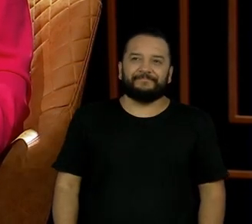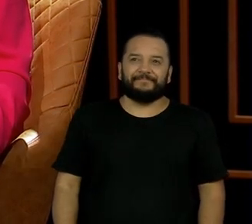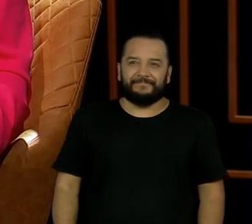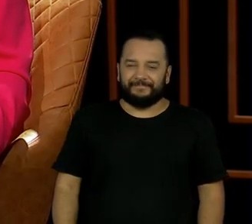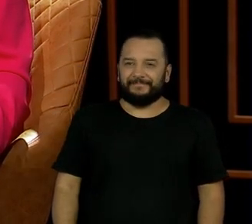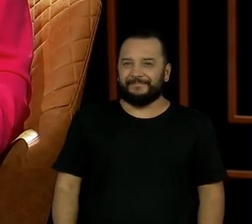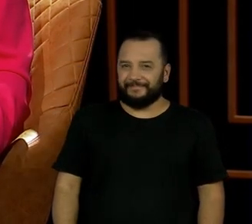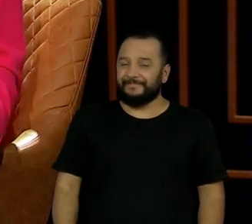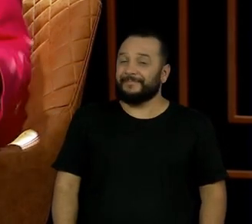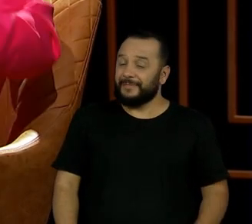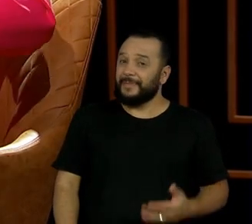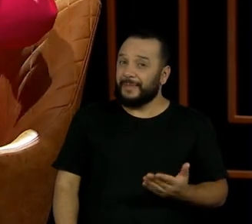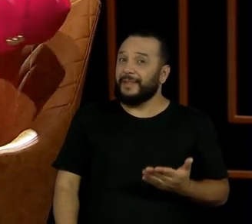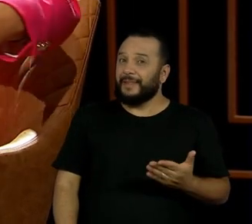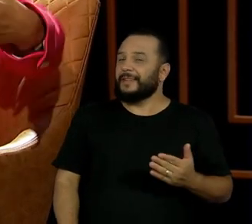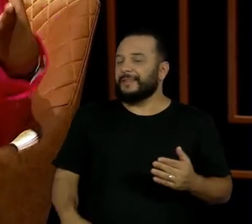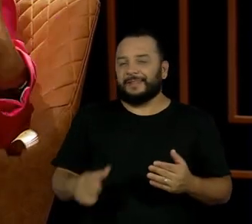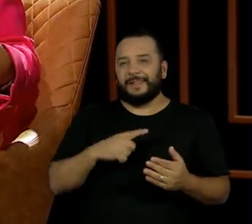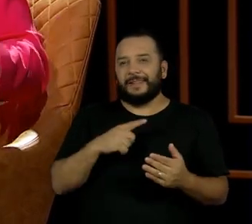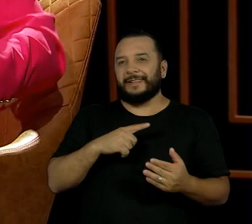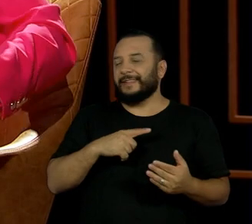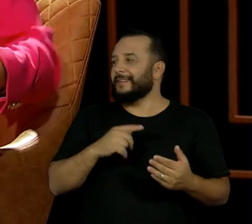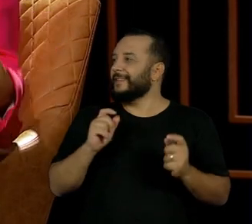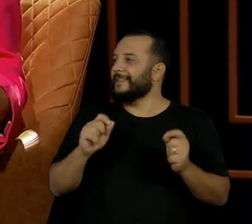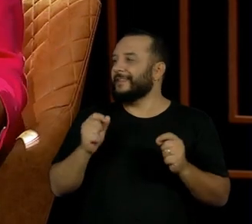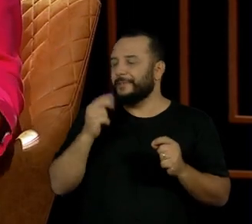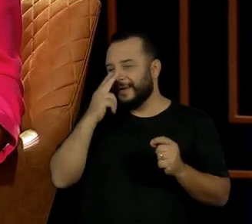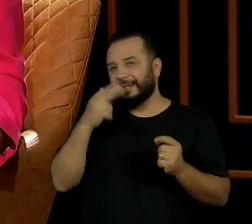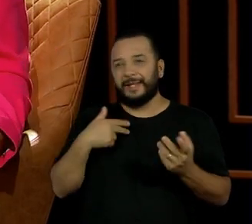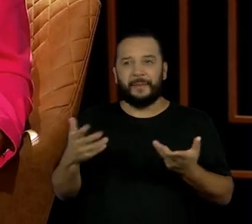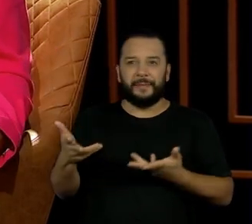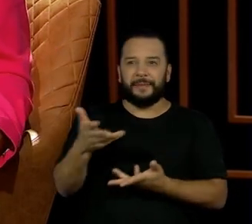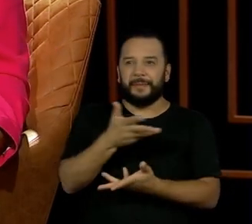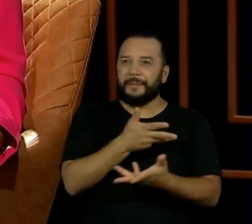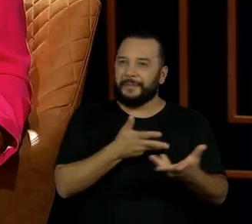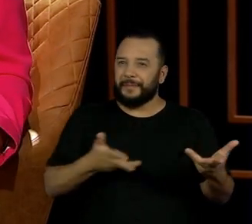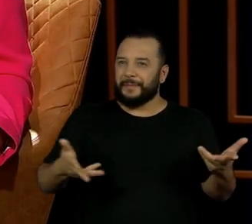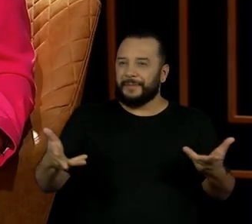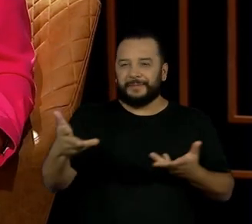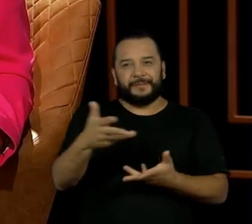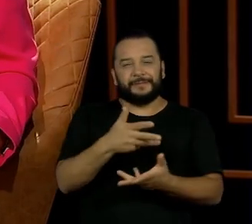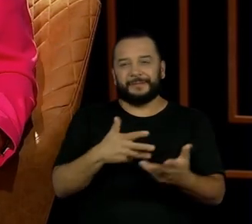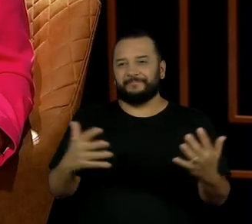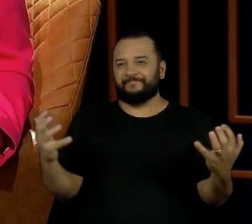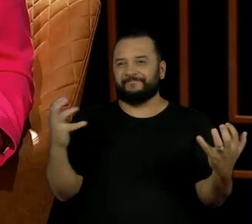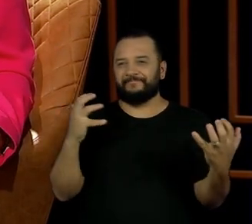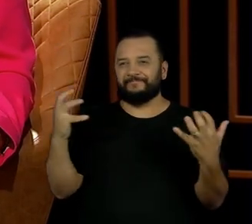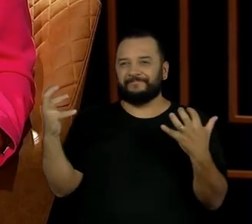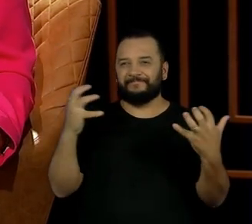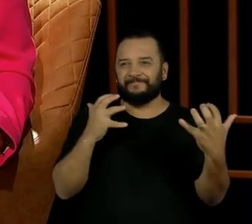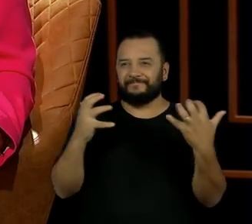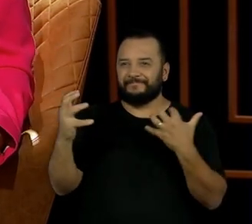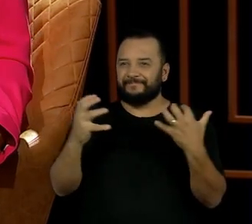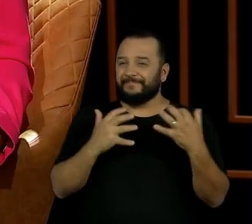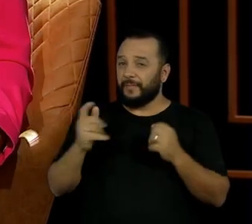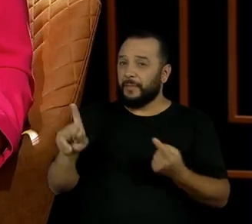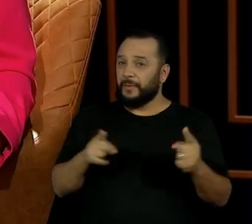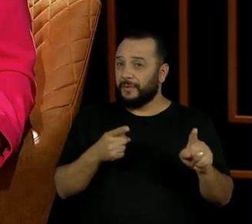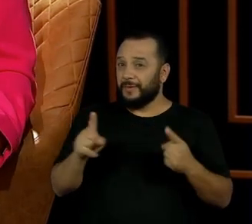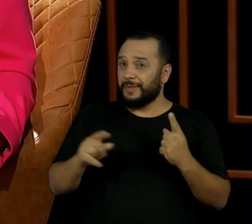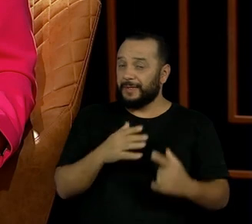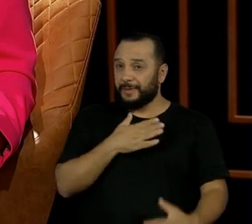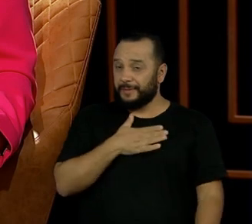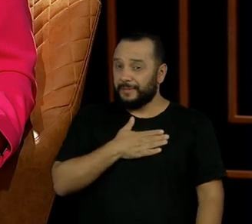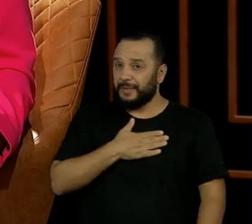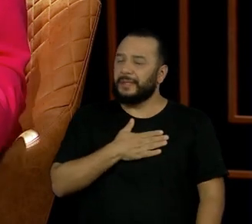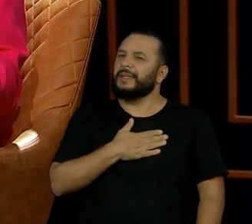uma Harmonia né que aconteceu ali e isso acho que me passou eu posso